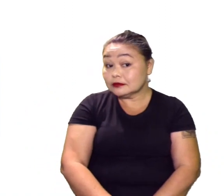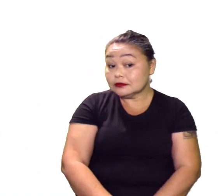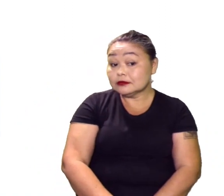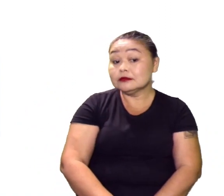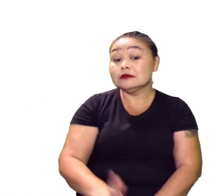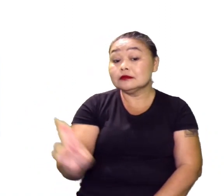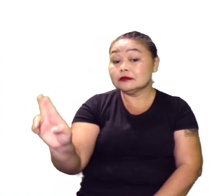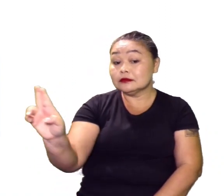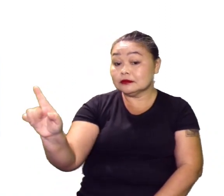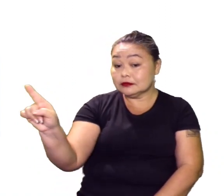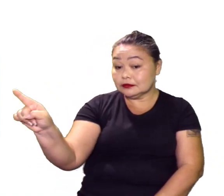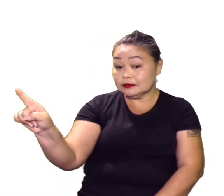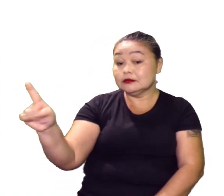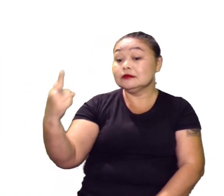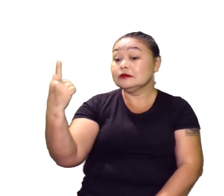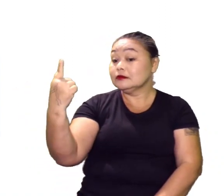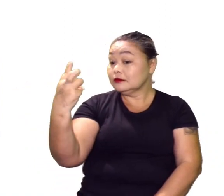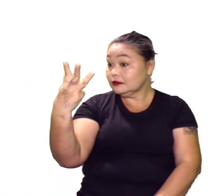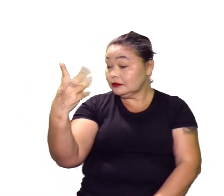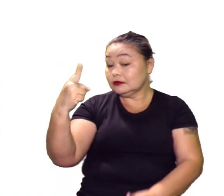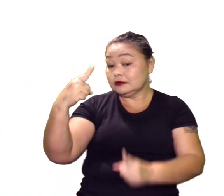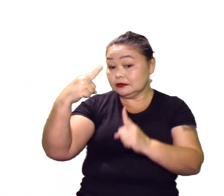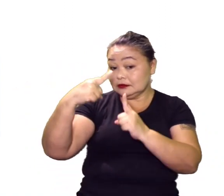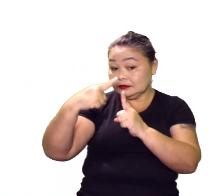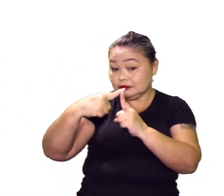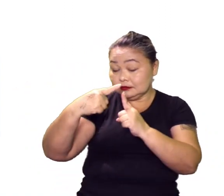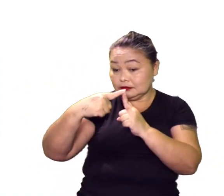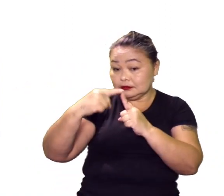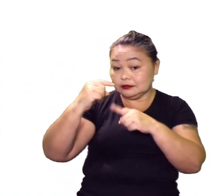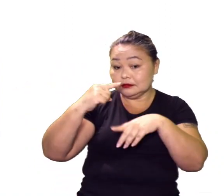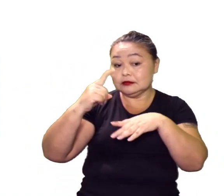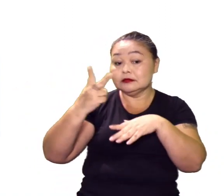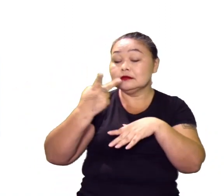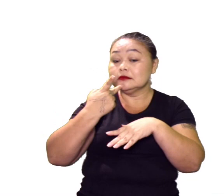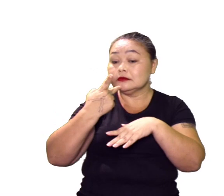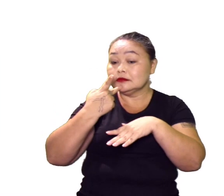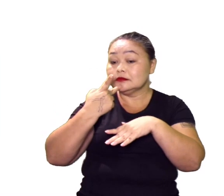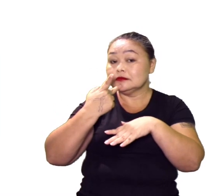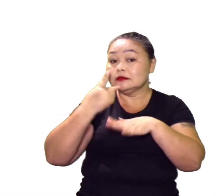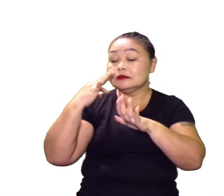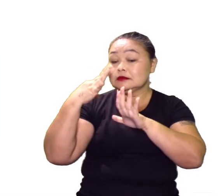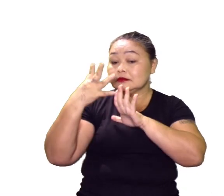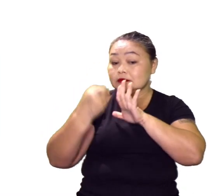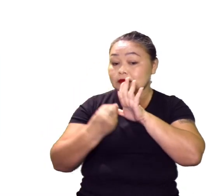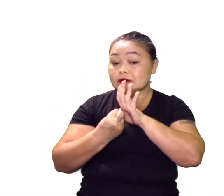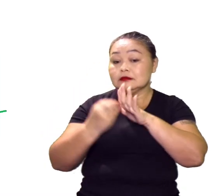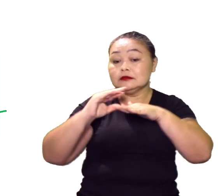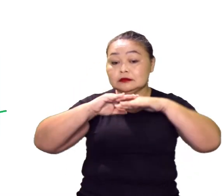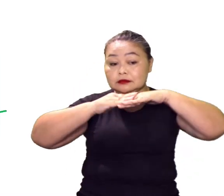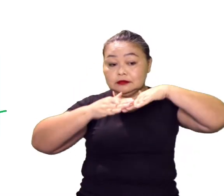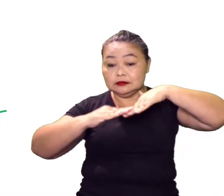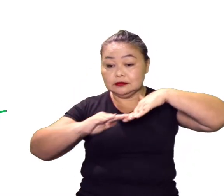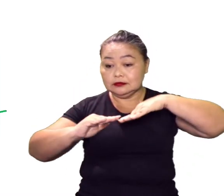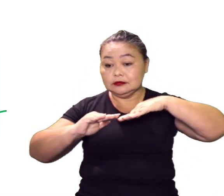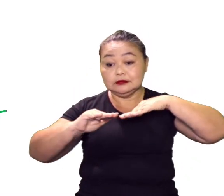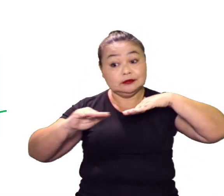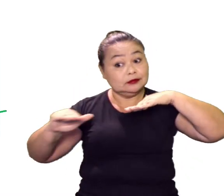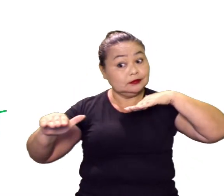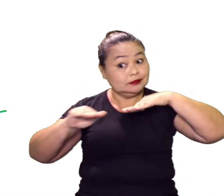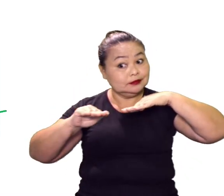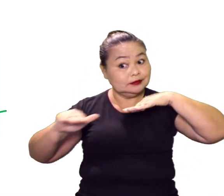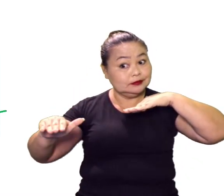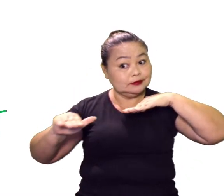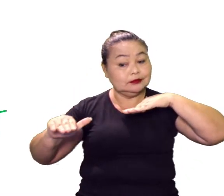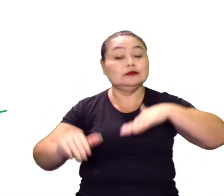Essa classificação vai ter 3 tipos de compartimentos. Estamos falando de Amazônia. Nós temos o planalto, as depressões e